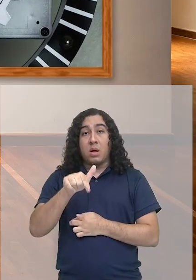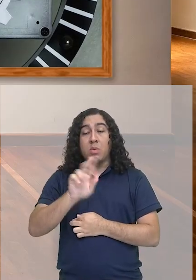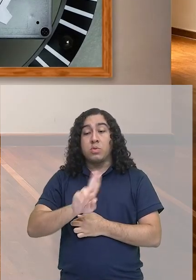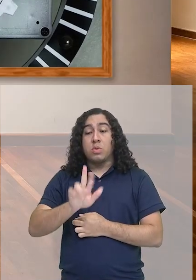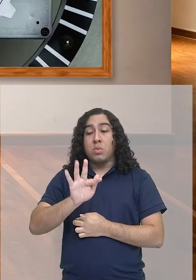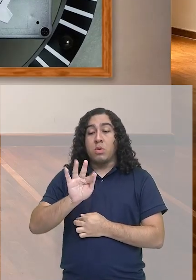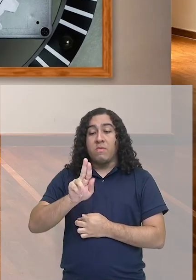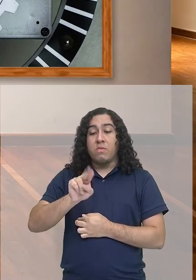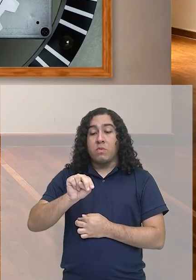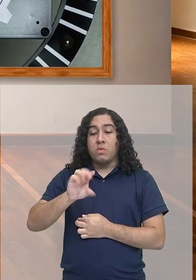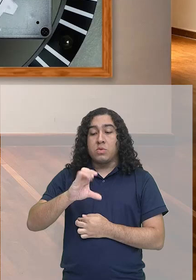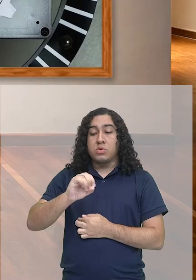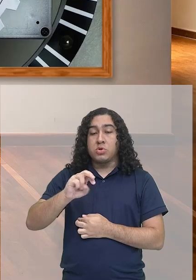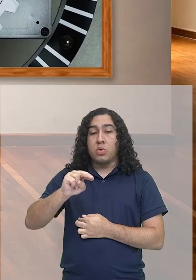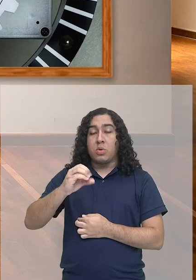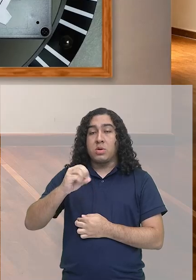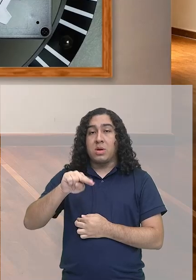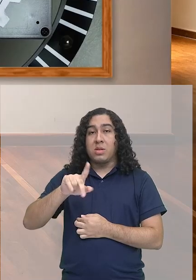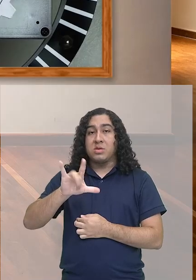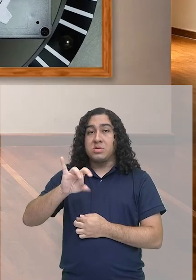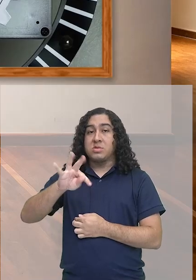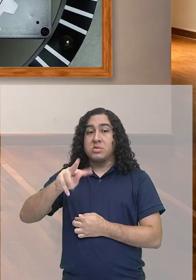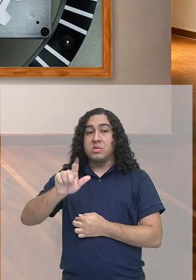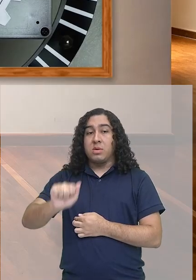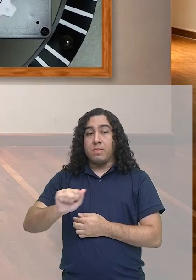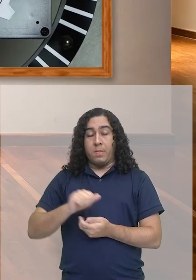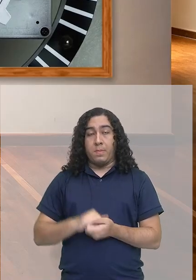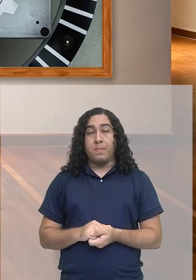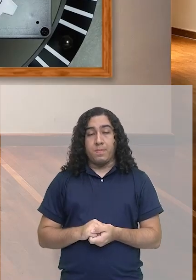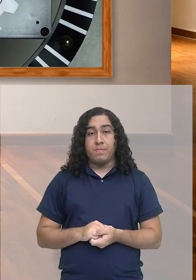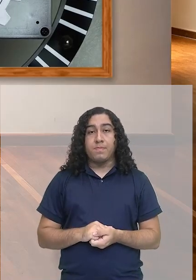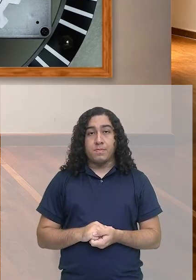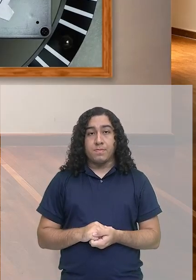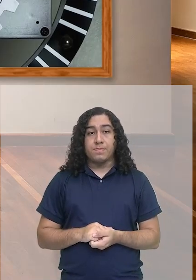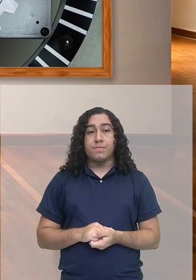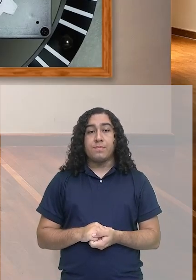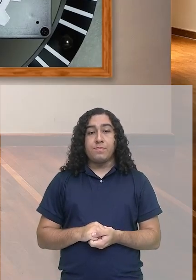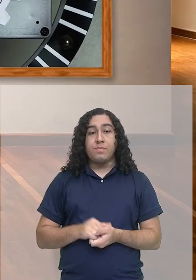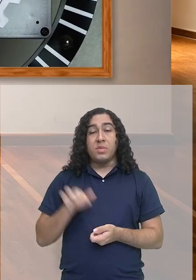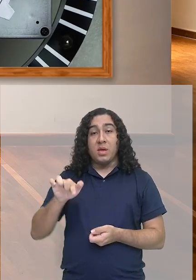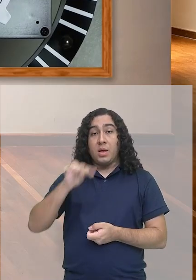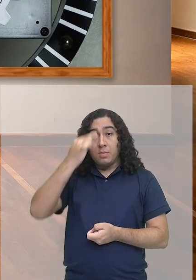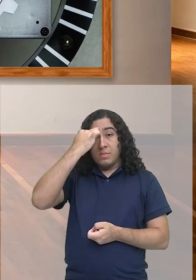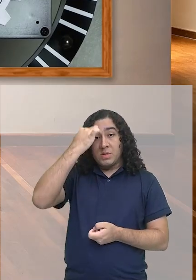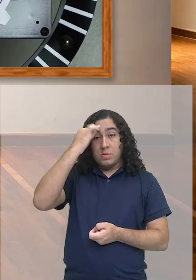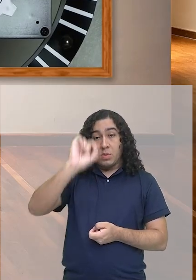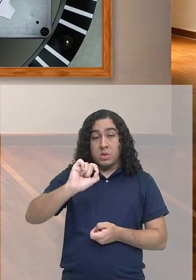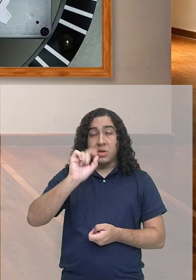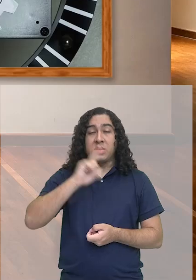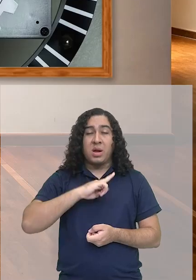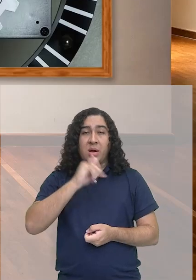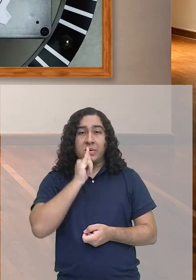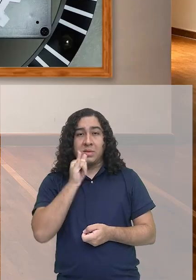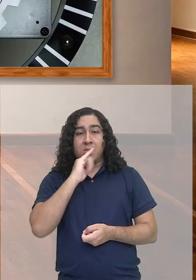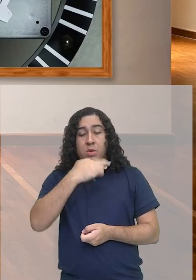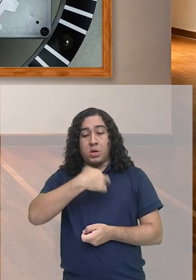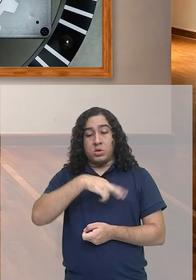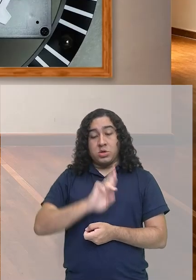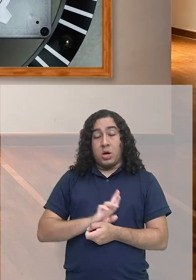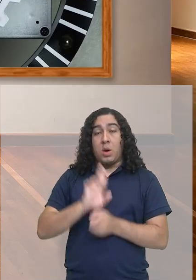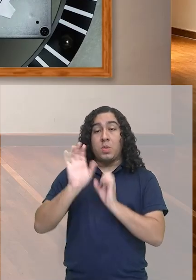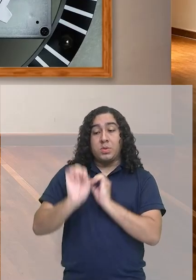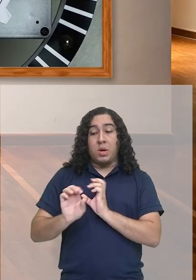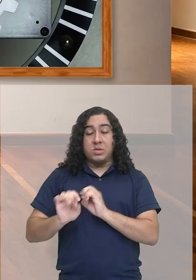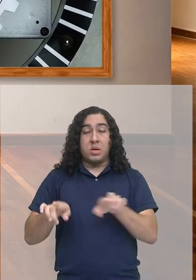funcionalista ou organicista. Segundo o pensador, as instituições sociais, como a religião, a educação e a